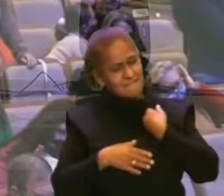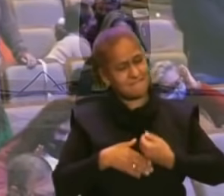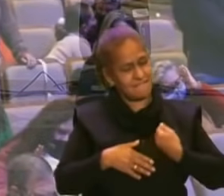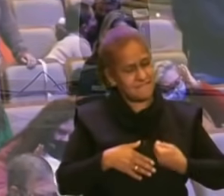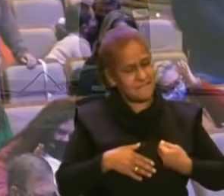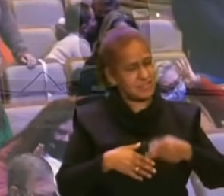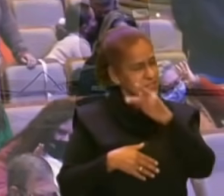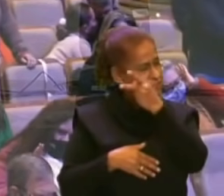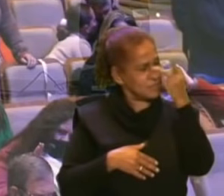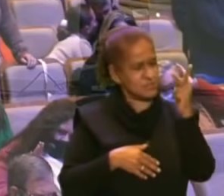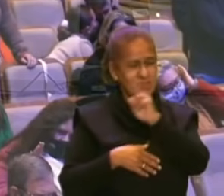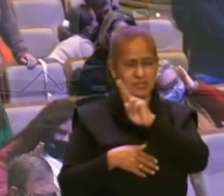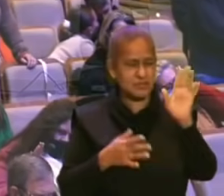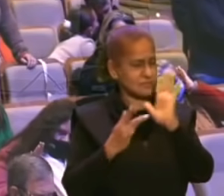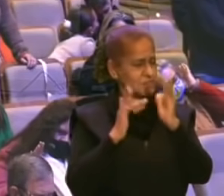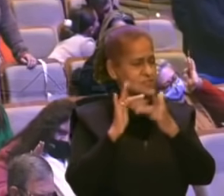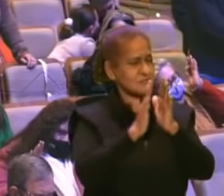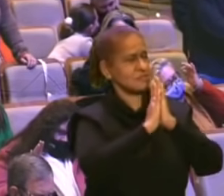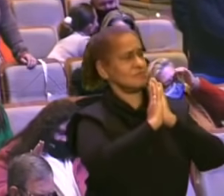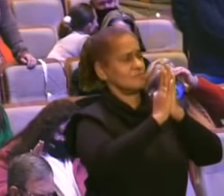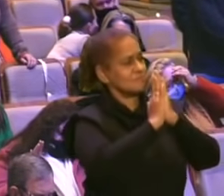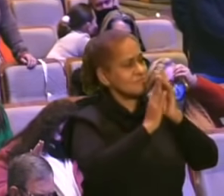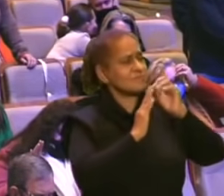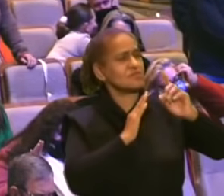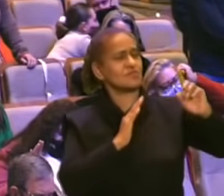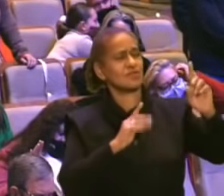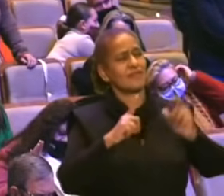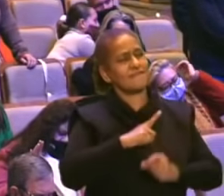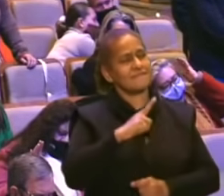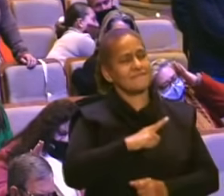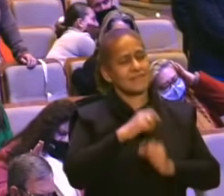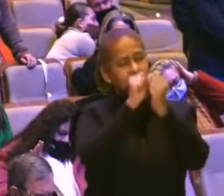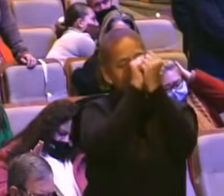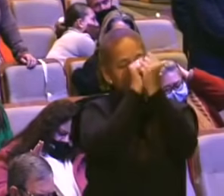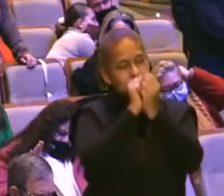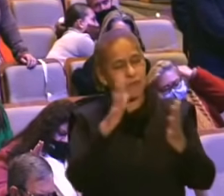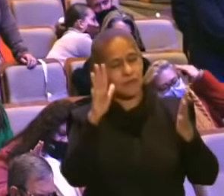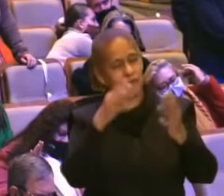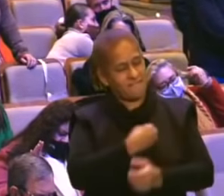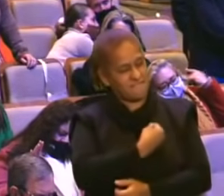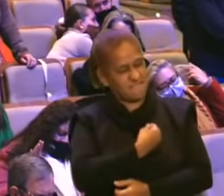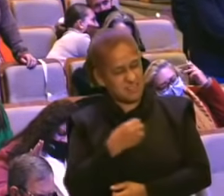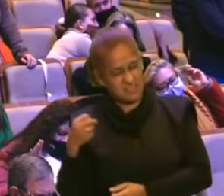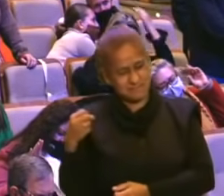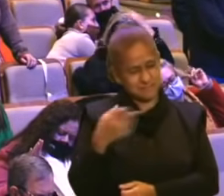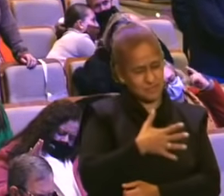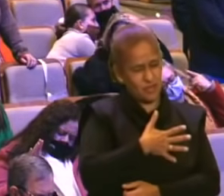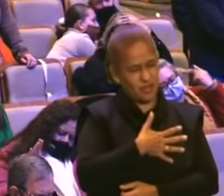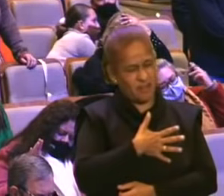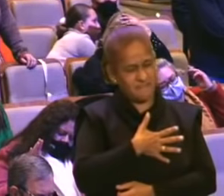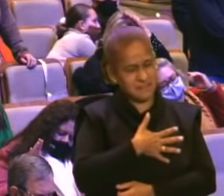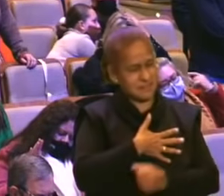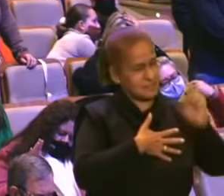no nome de Jesus, e que haja um brilho novo, o brilho da